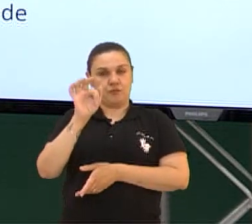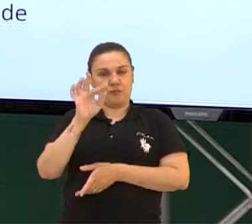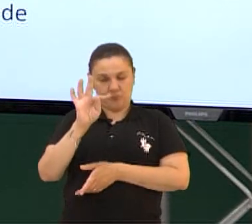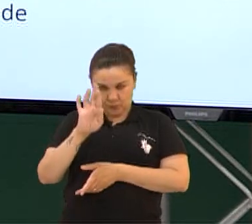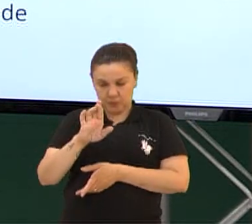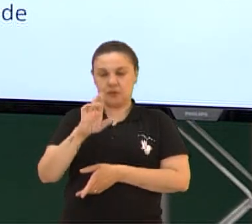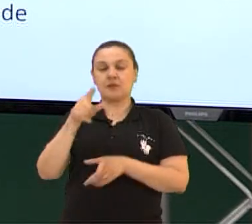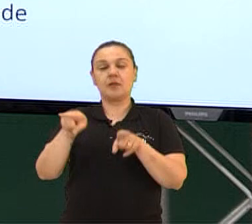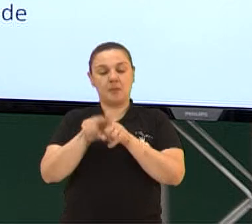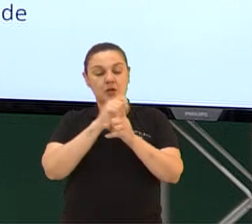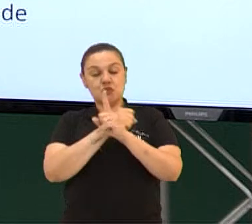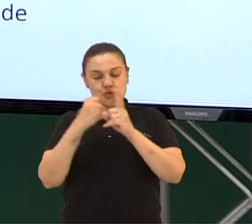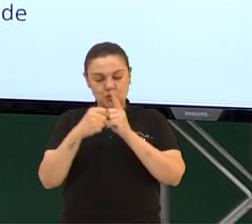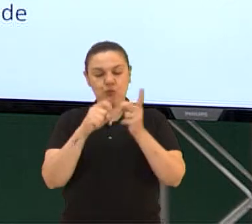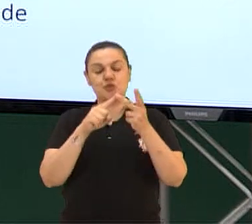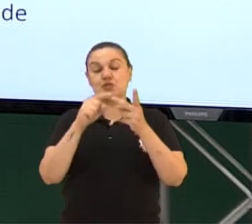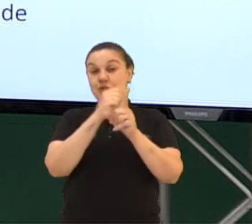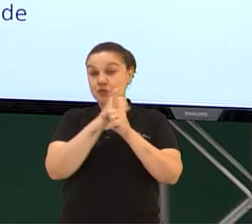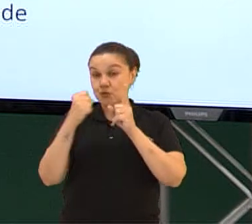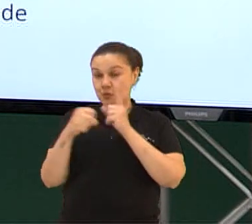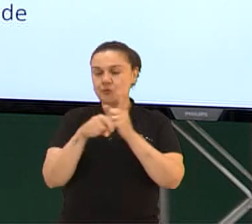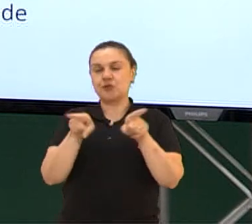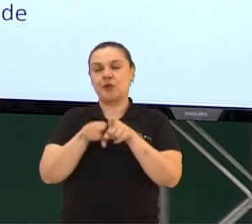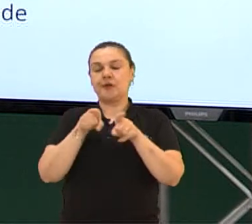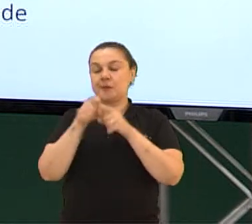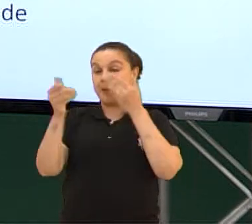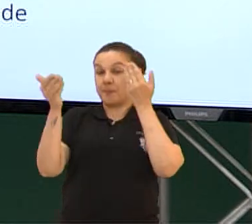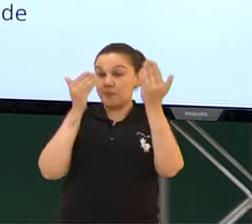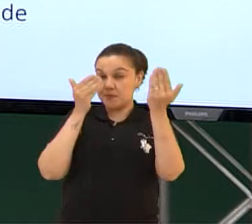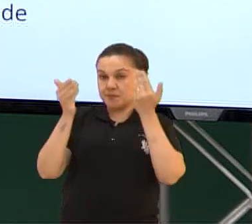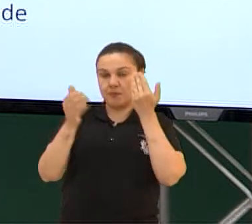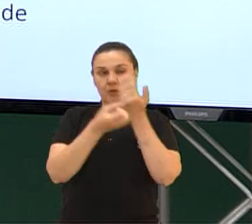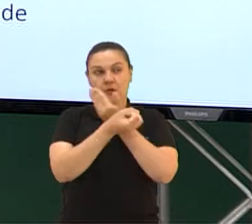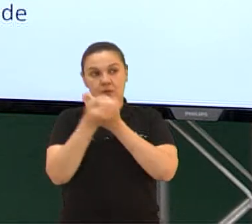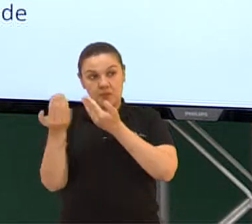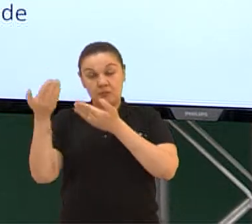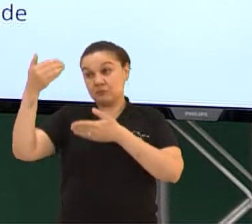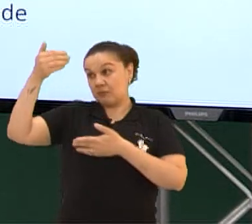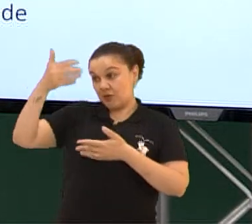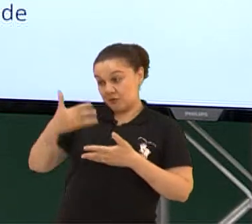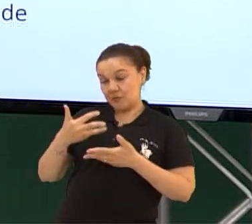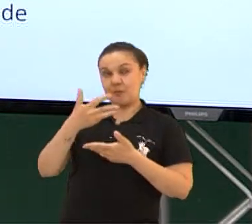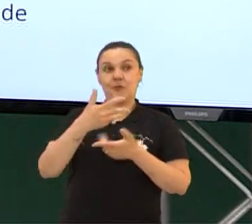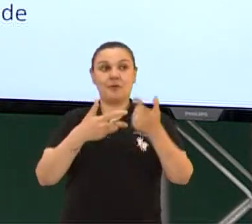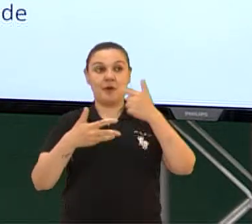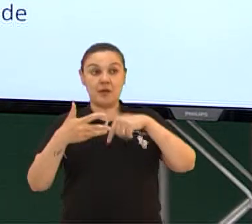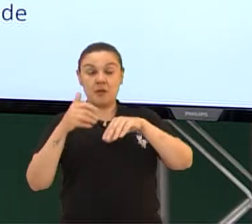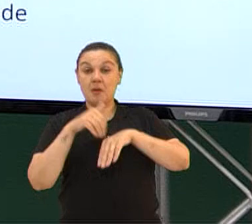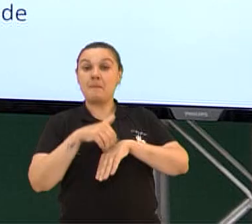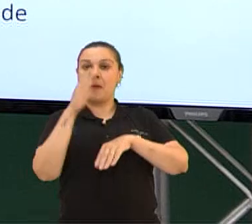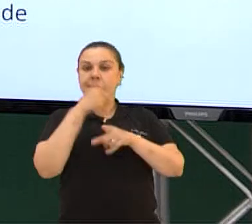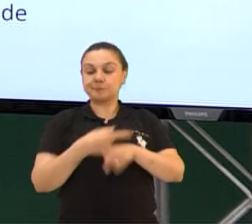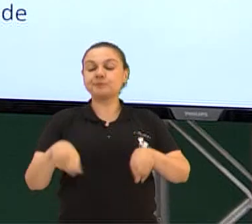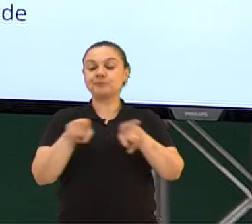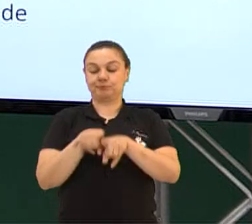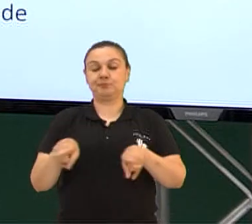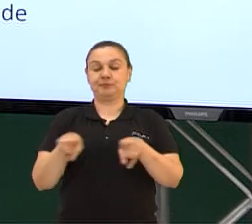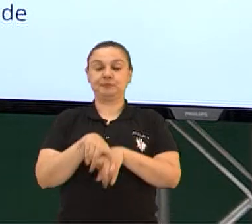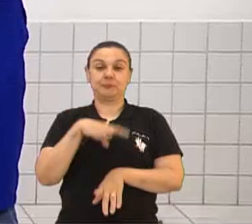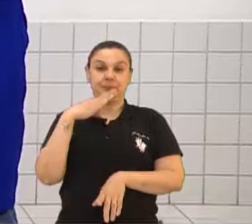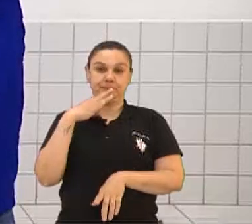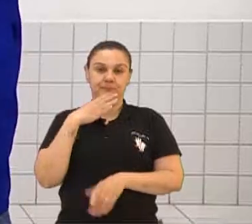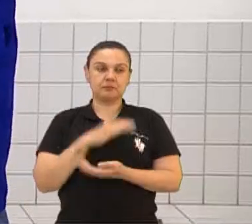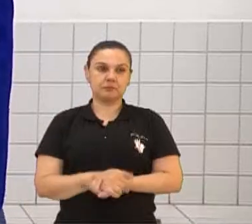de sociologia e para aulas de psicologia social. E alguns deles nós colocamos aqui os mais recorrentes. Os mais recorrentes.